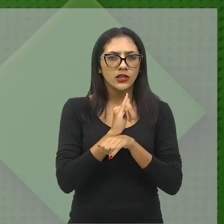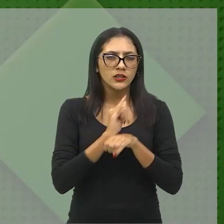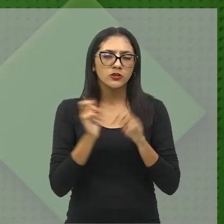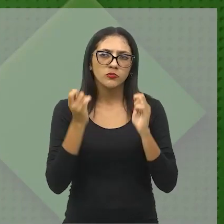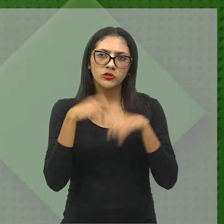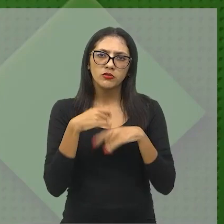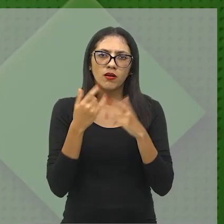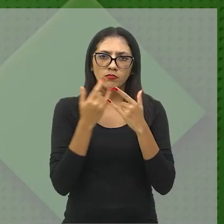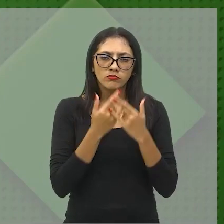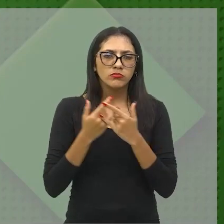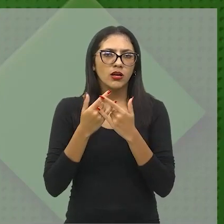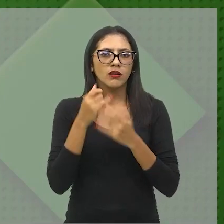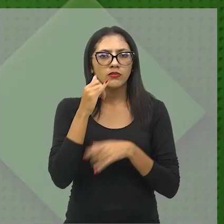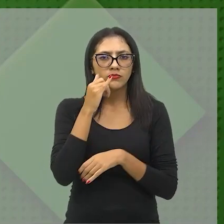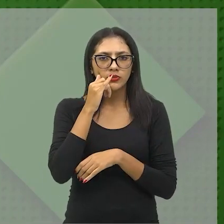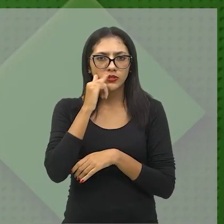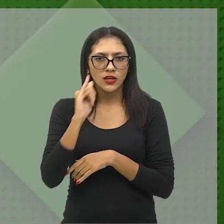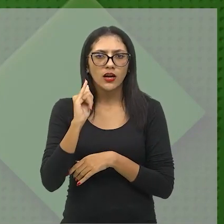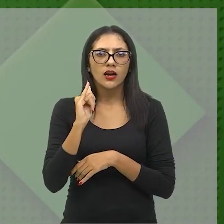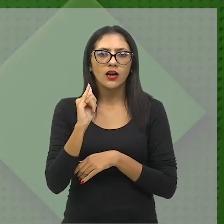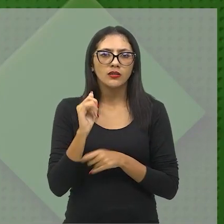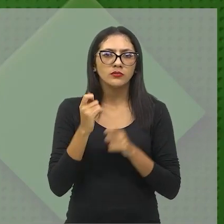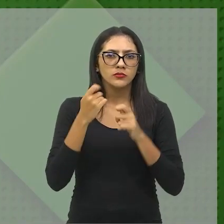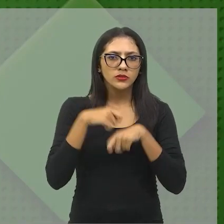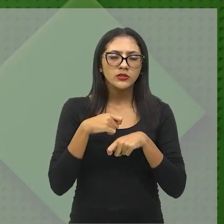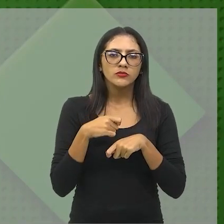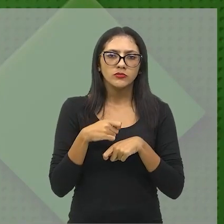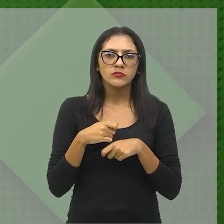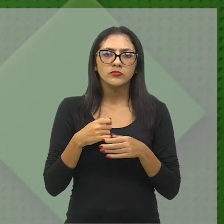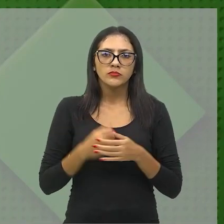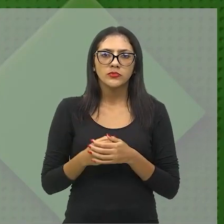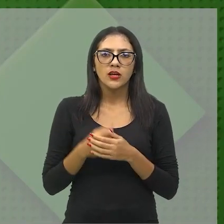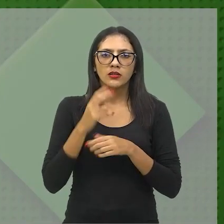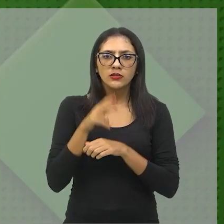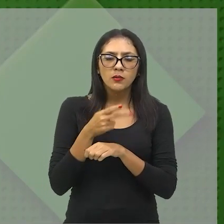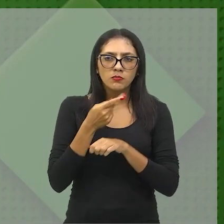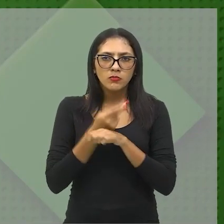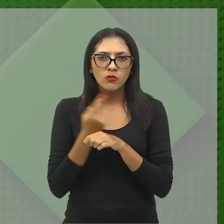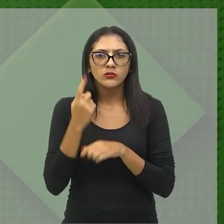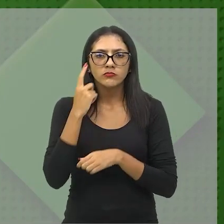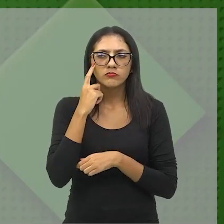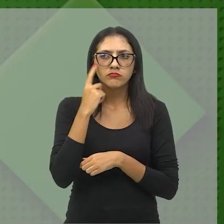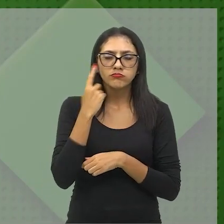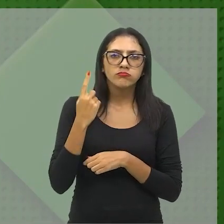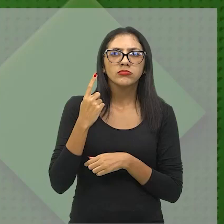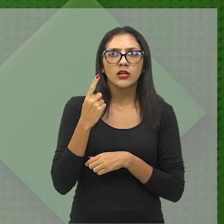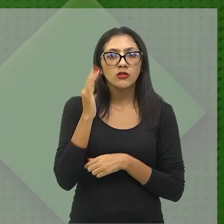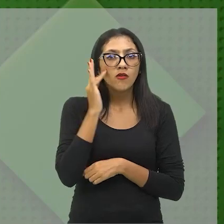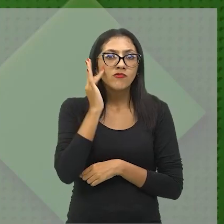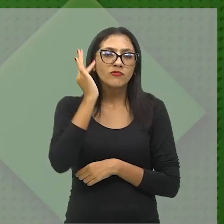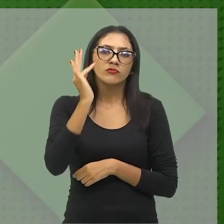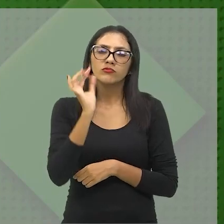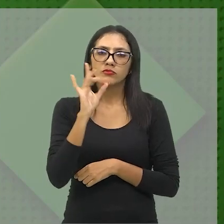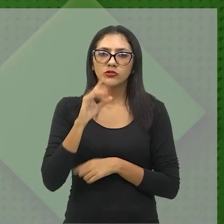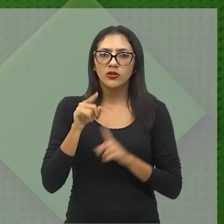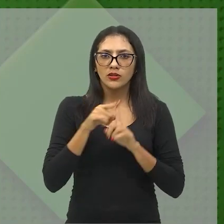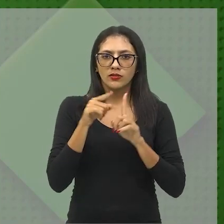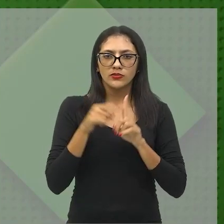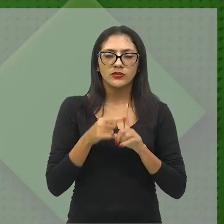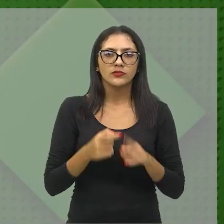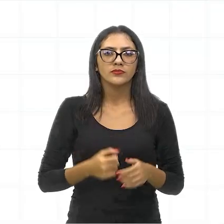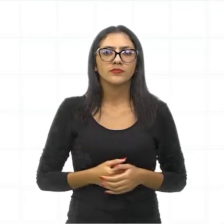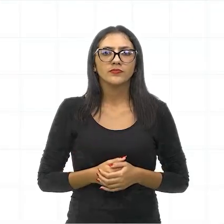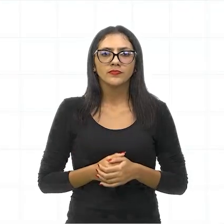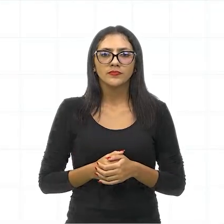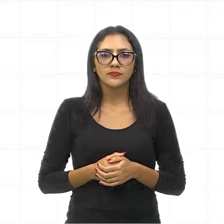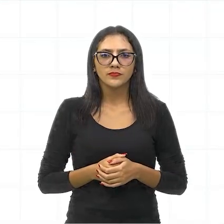se, quando tiver um momento mais propício, fazer uma escolha ali de uma gravidez no momento certo. A gente vai observar